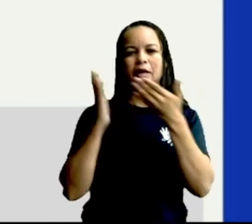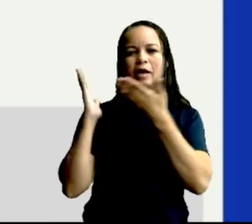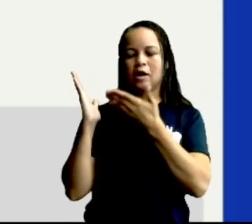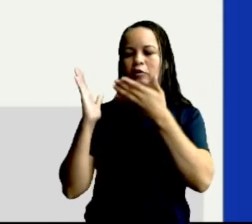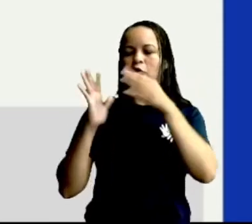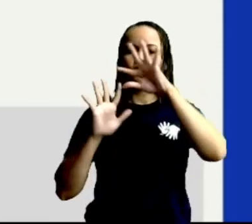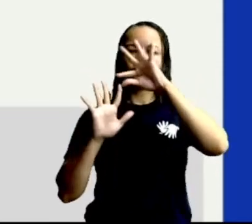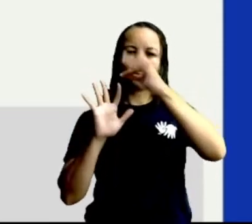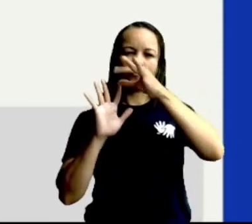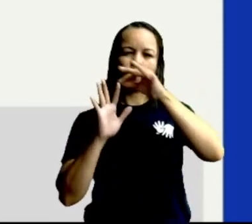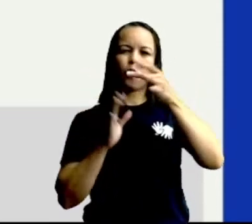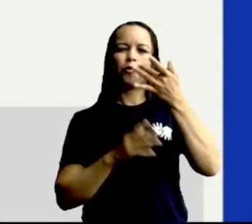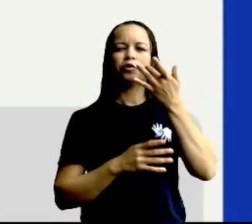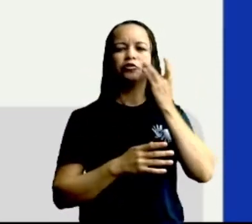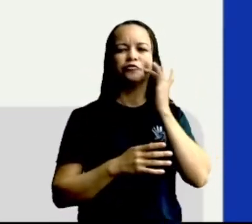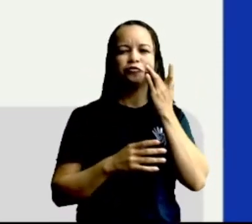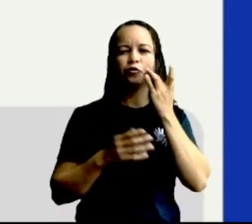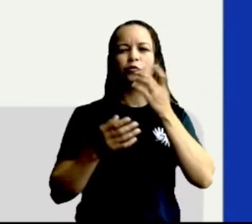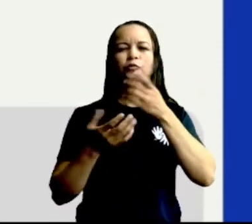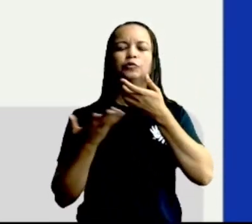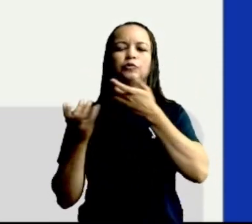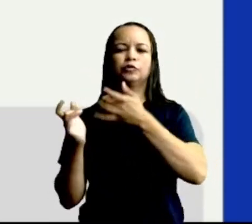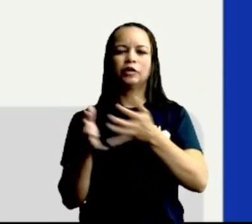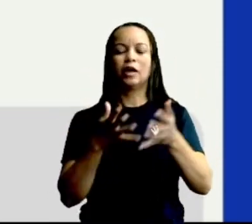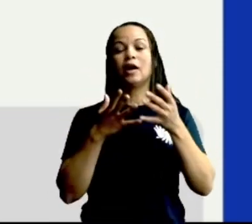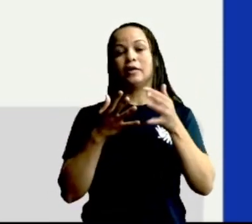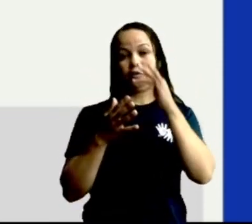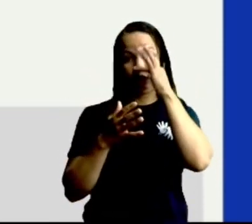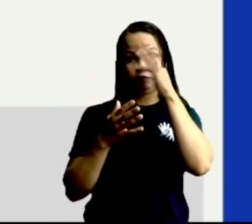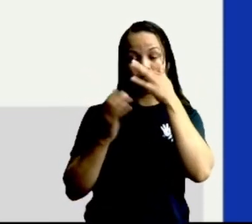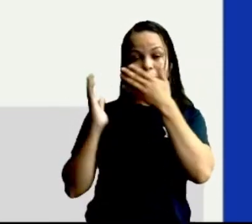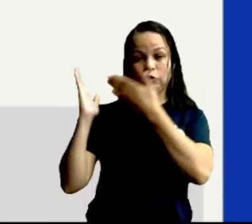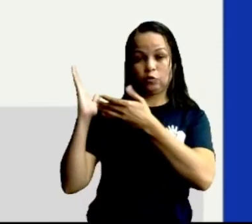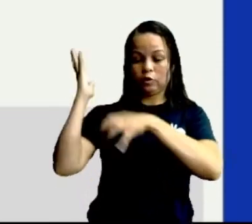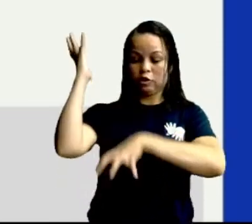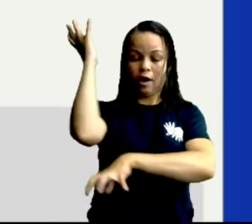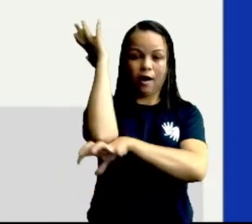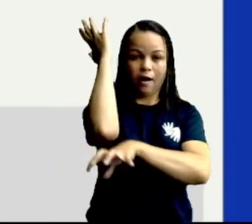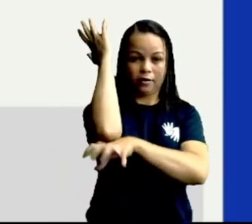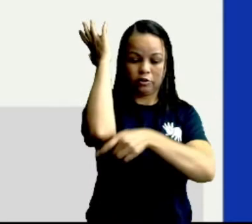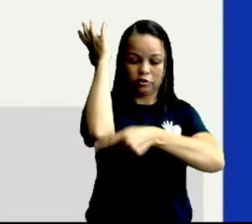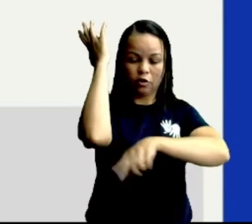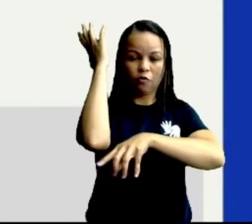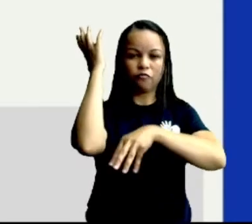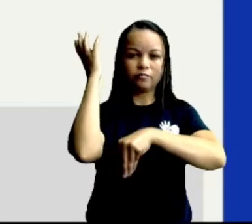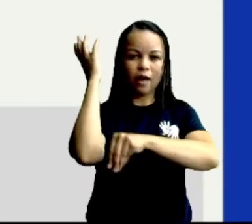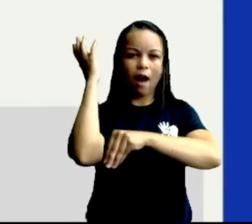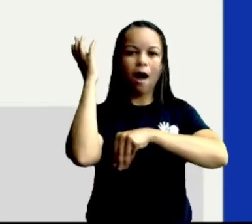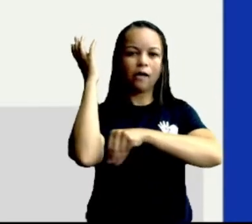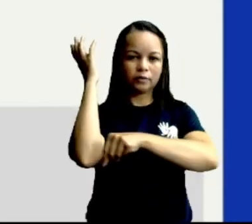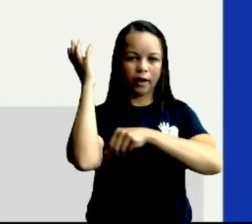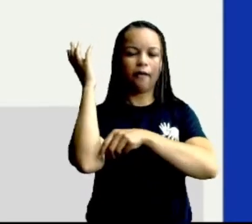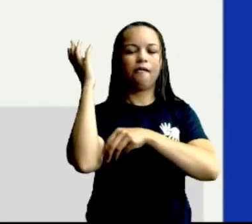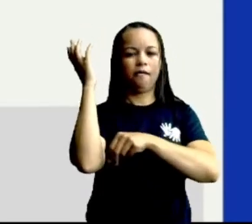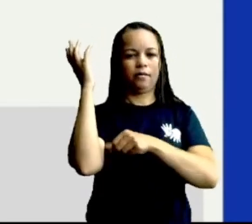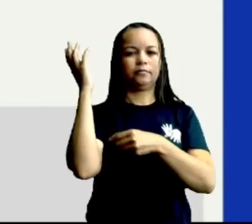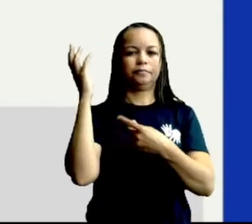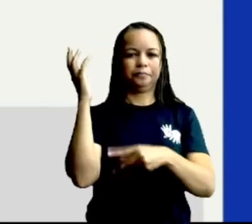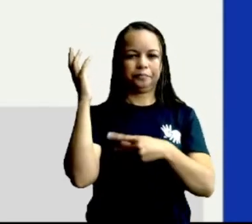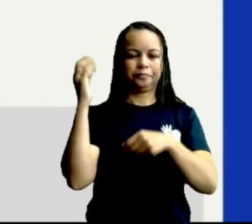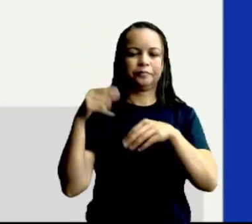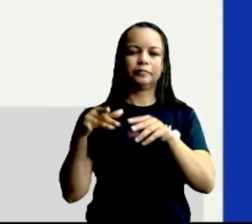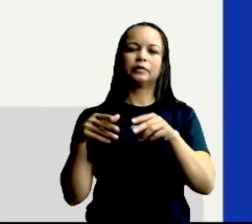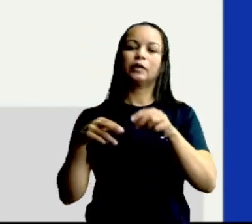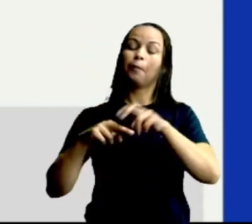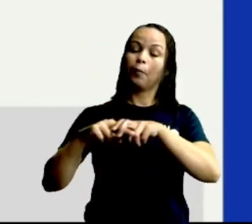folhas, flores e frutos, mas suas raízes estão fixas na terra, no solo. Por